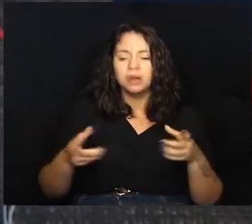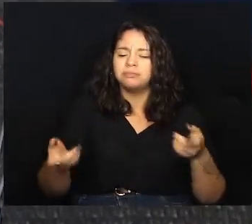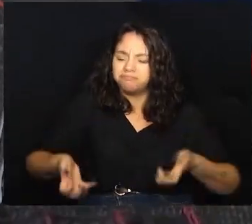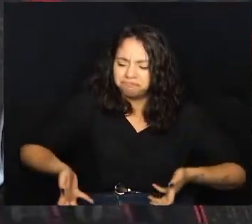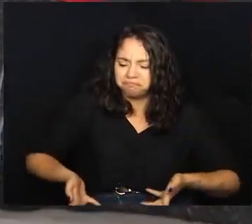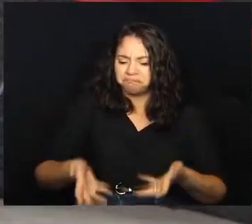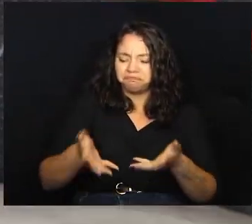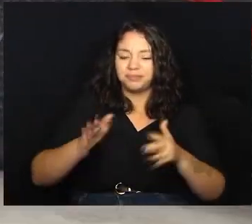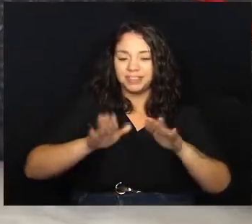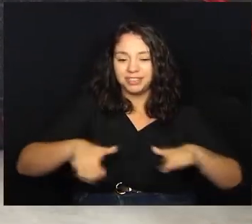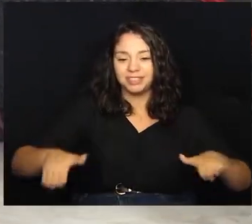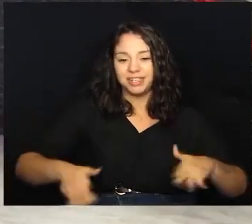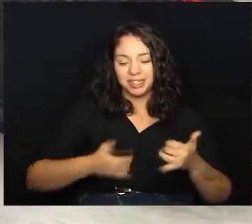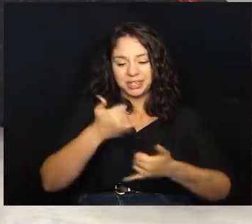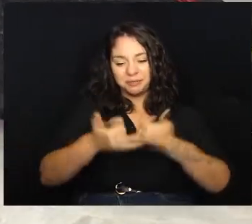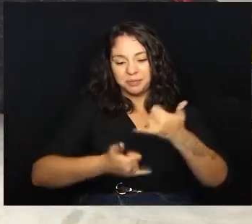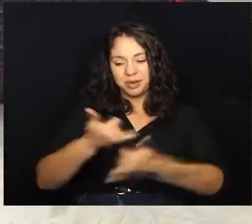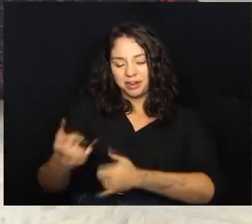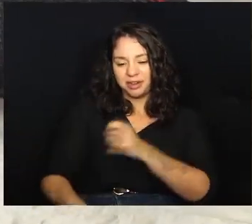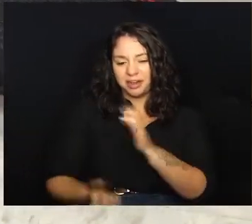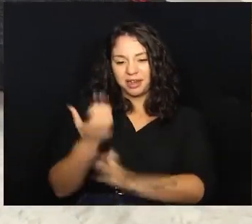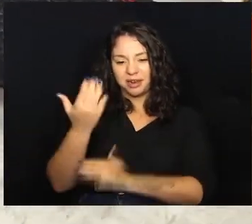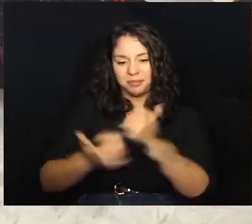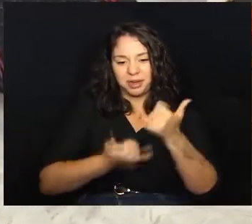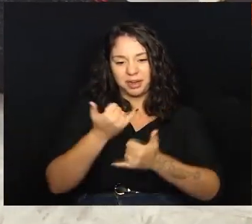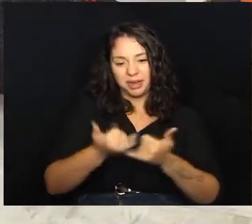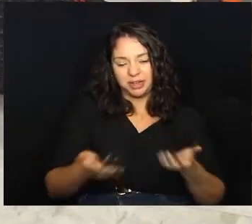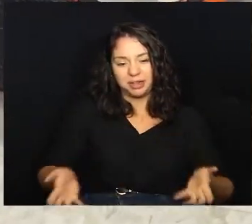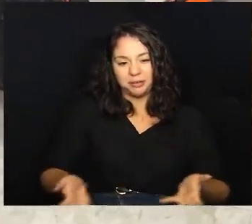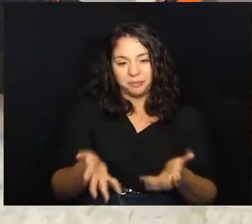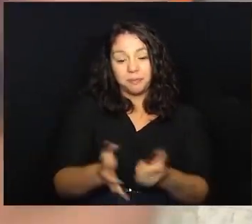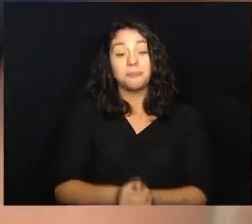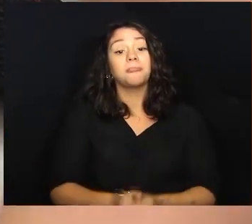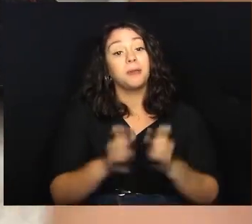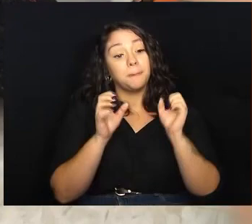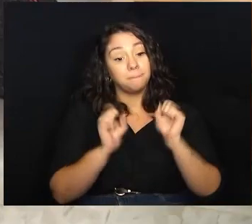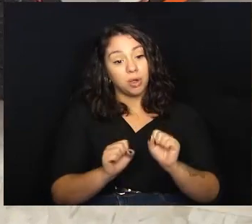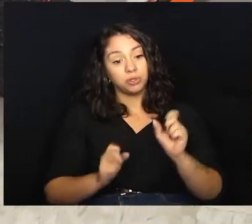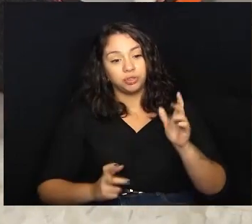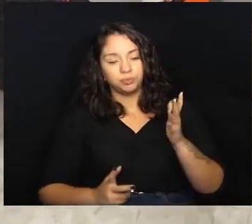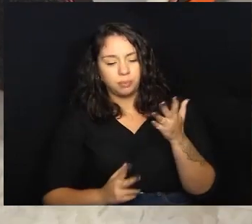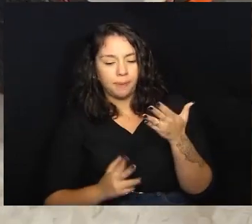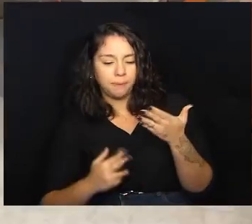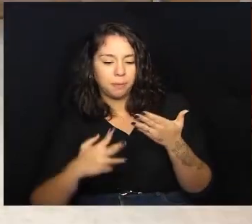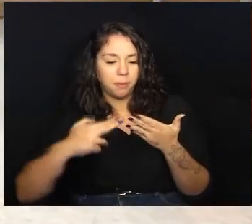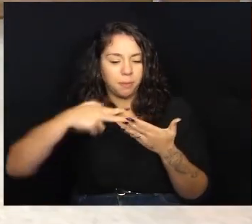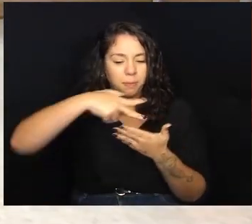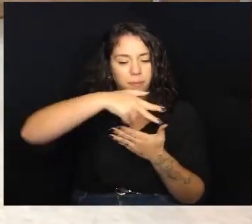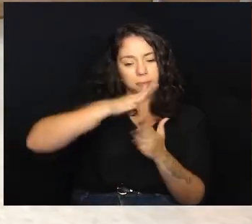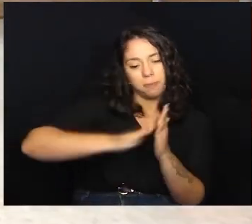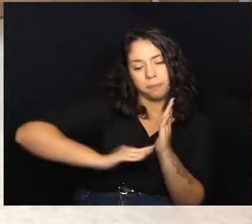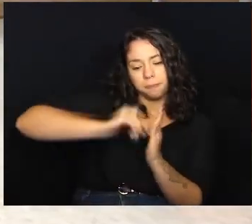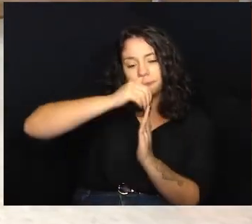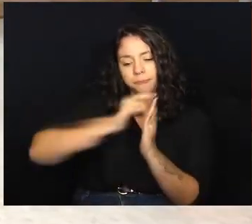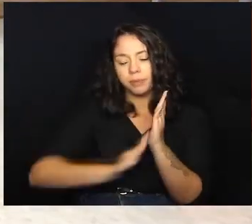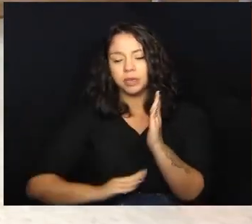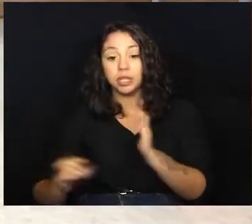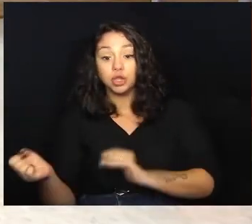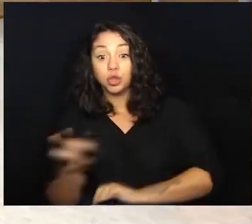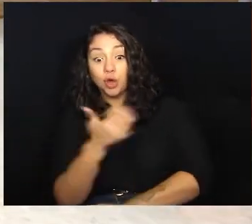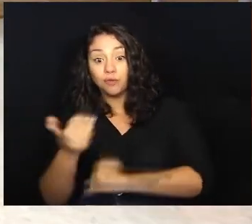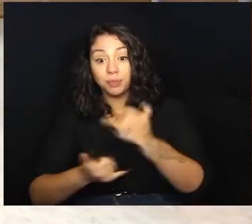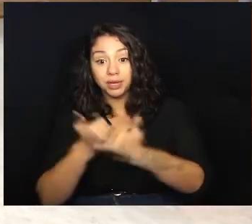Deixe a criança explorar e produzir brincadeiras a partir deles. Elas podem recortar,